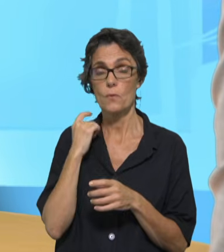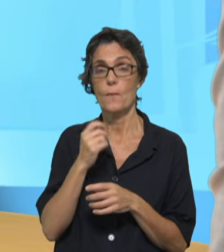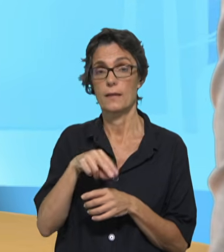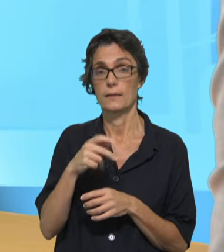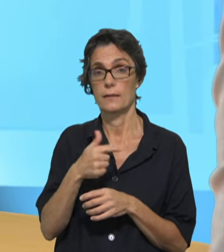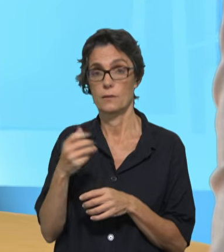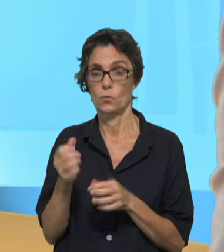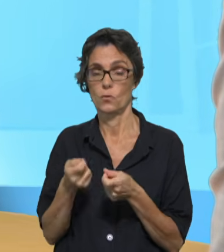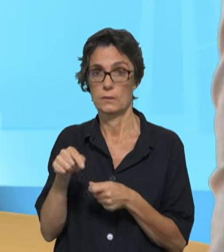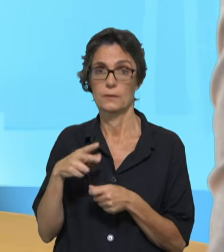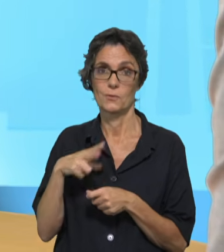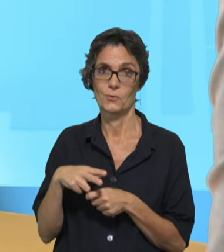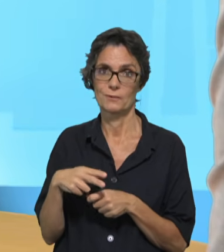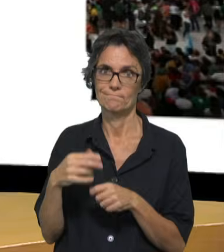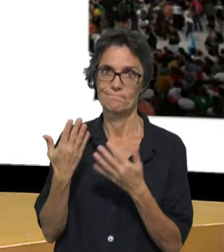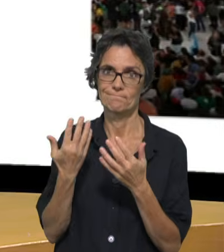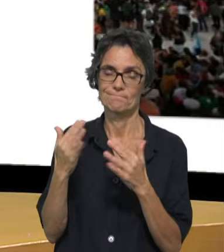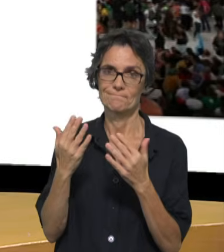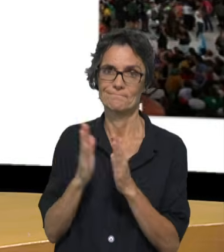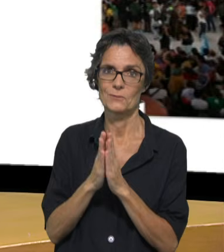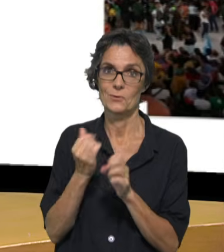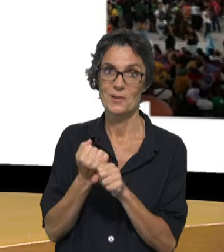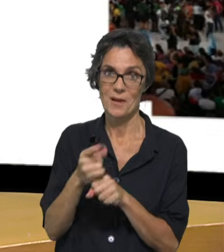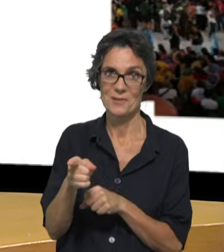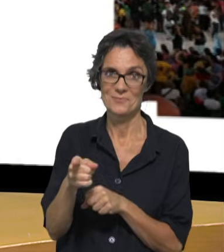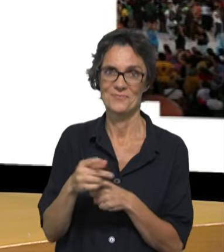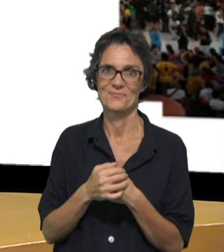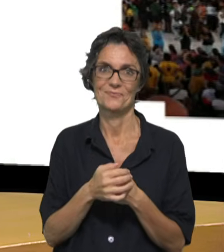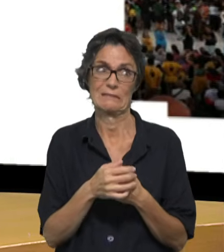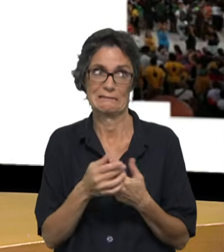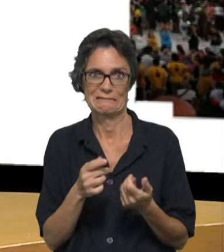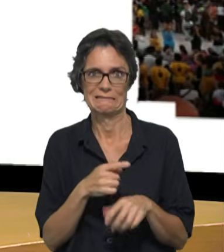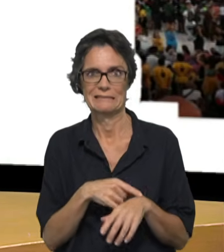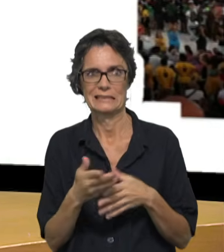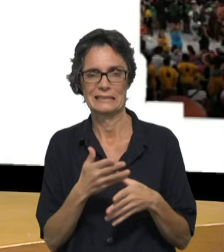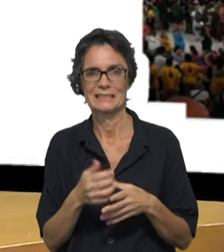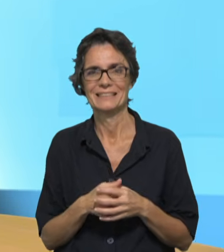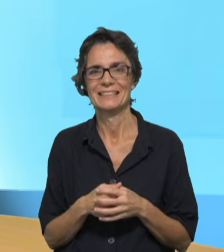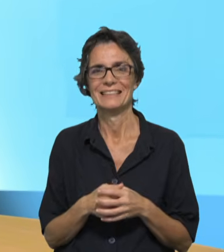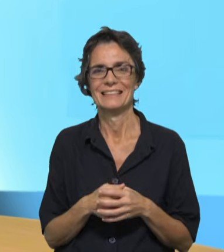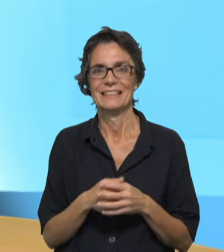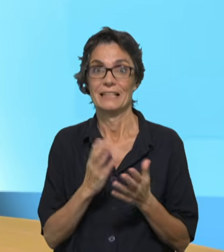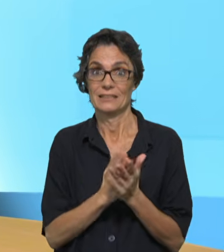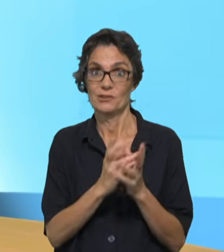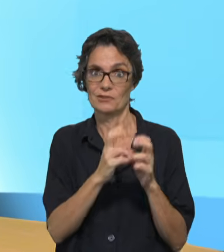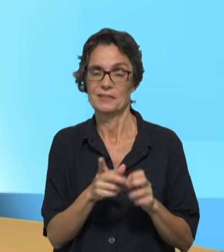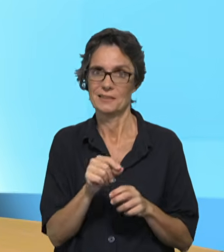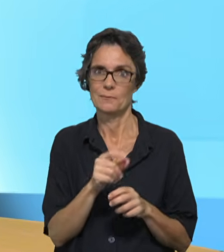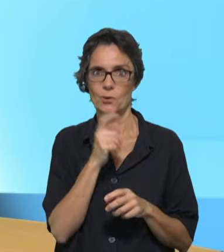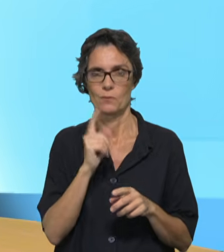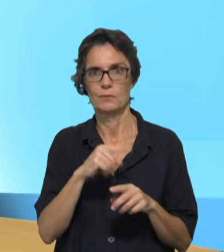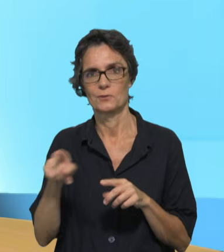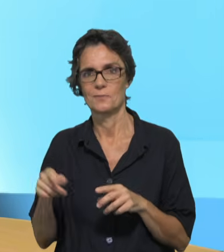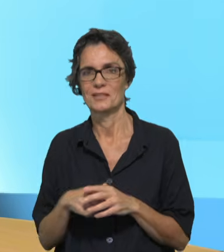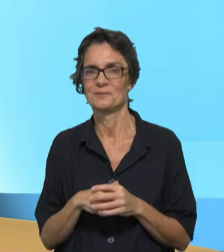em Portugal. Felicidades para esse trabalho. Com pouco tempo. Entre agora o estudo também, não é? Estudo, e esses compromissos que